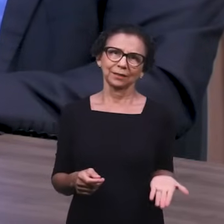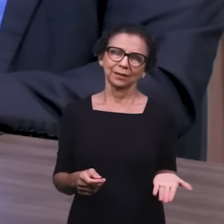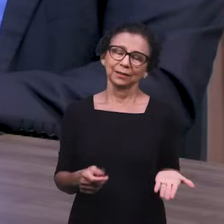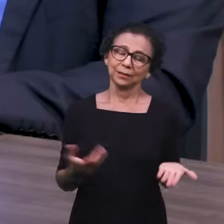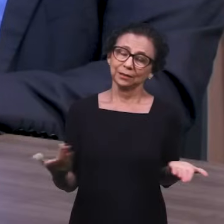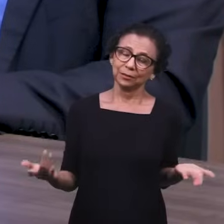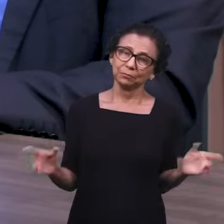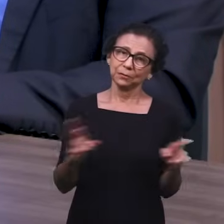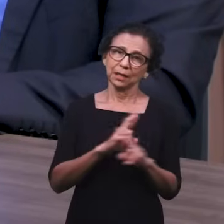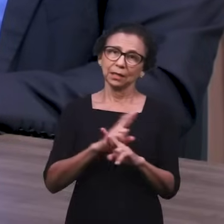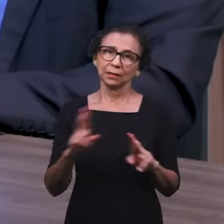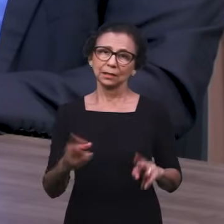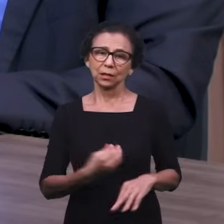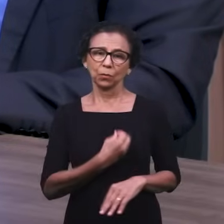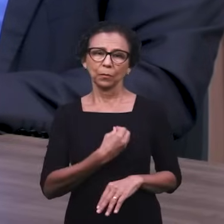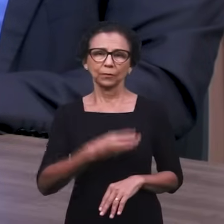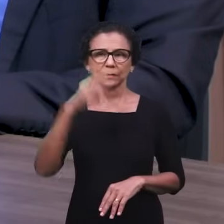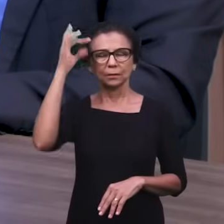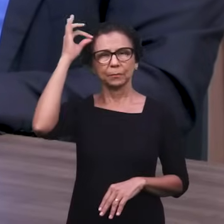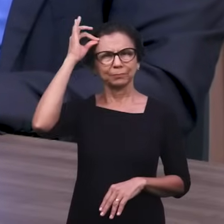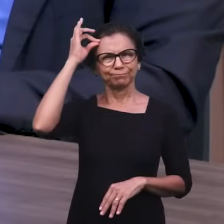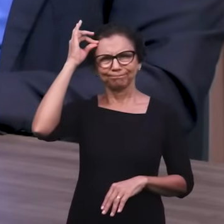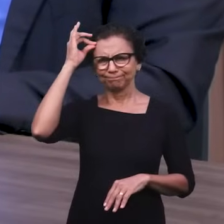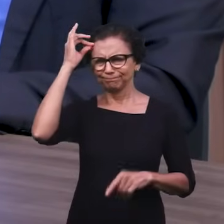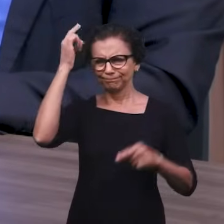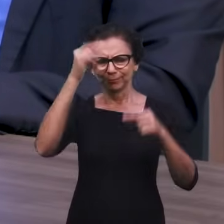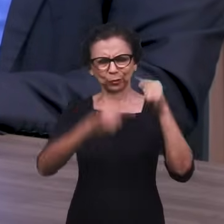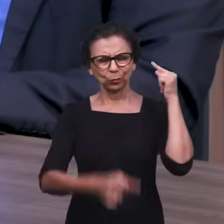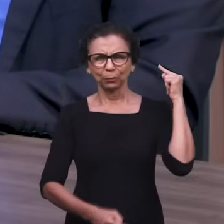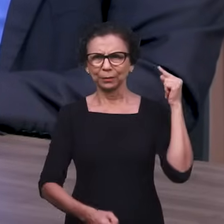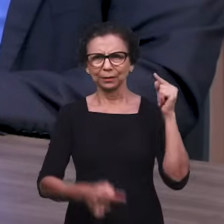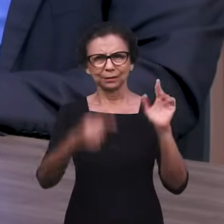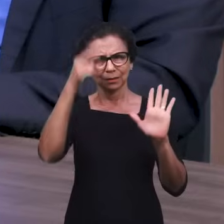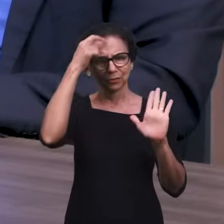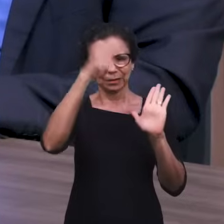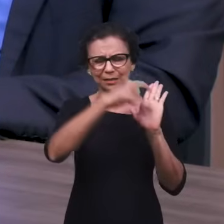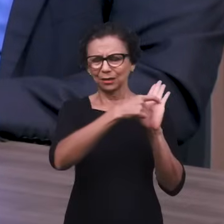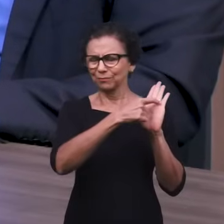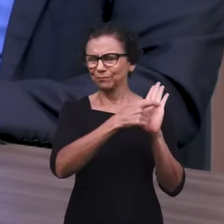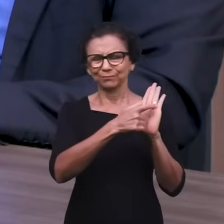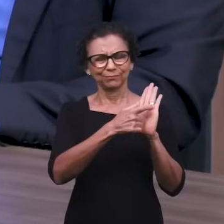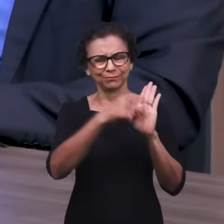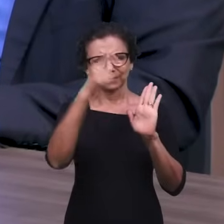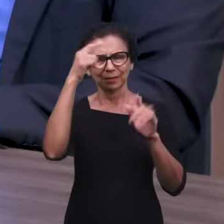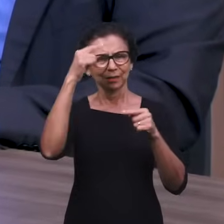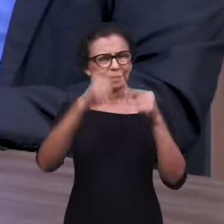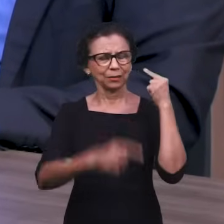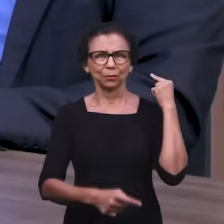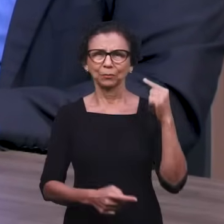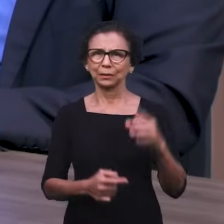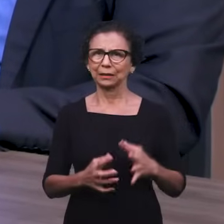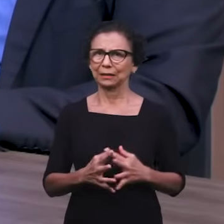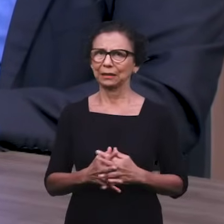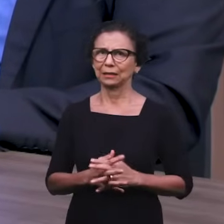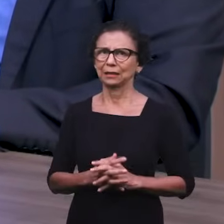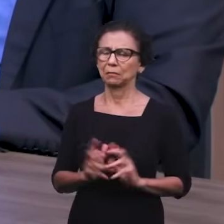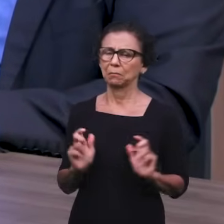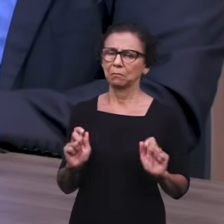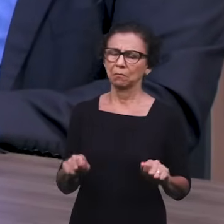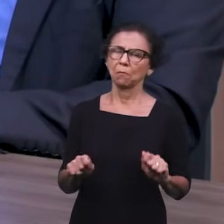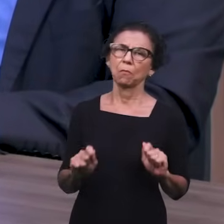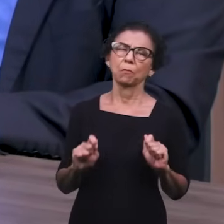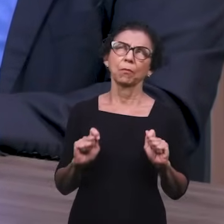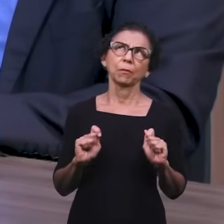da espiritualidade é uma questão assim, que está fora, totalmente fora da inteligência artificial. Ela pode gerar no homem